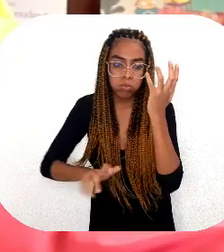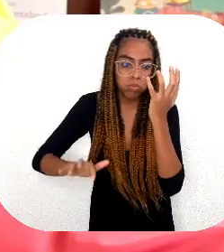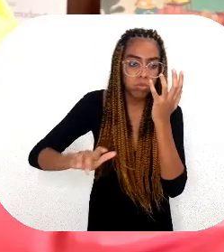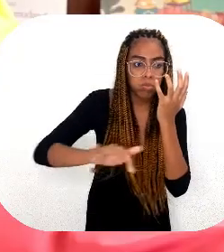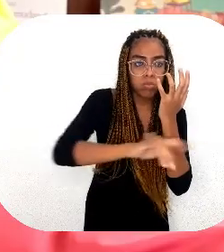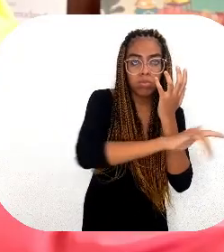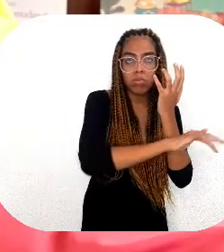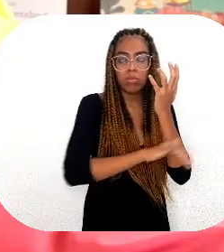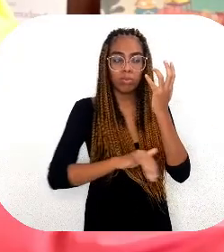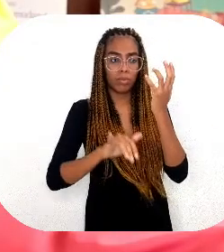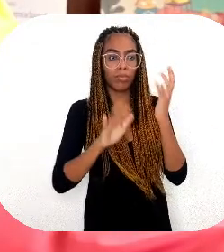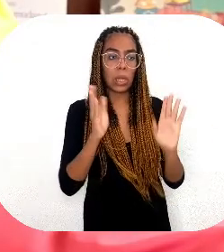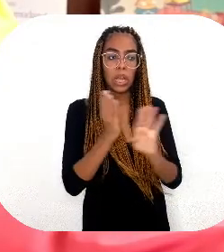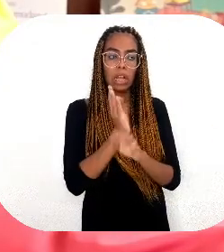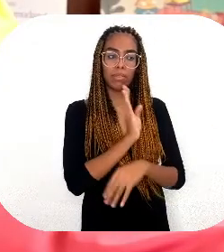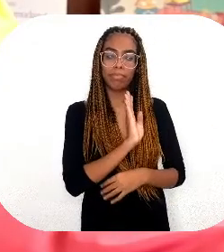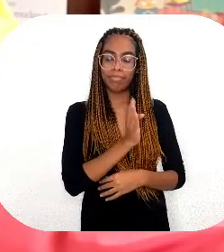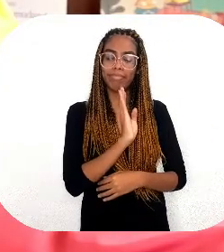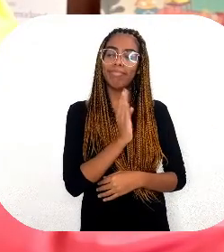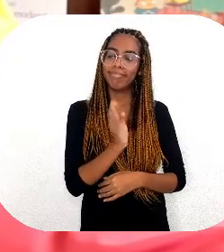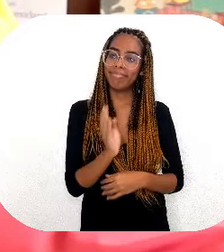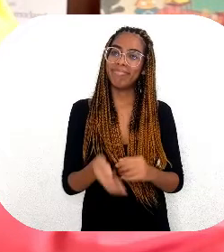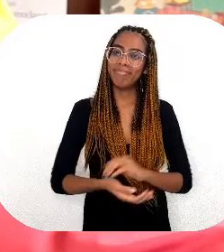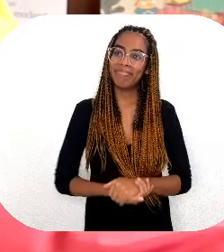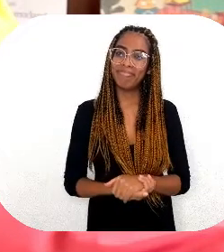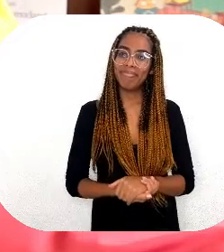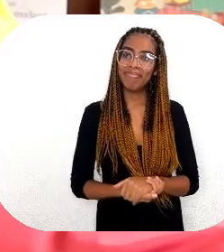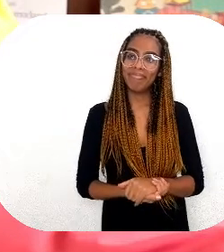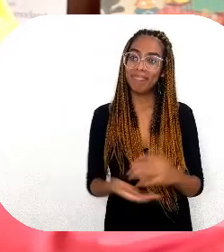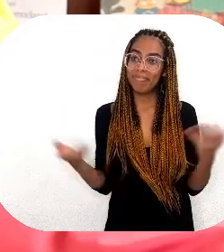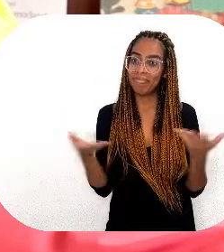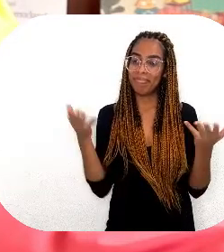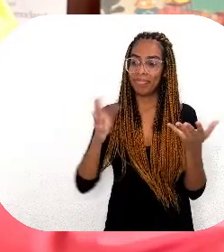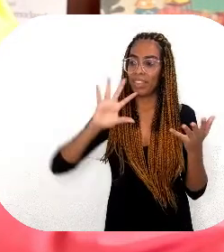à procura de se vingar do macaquinho por causa do coração.